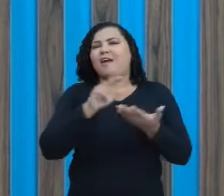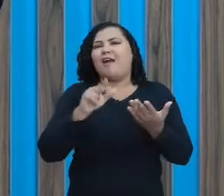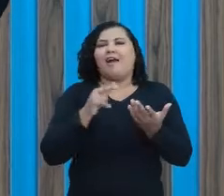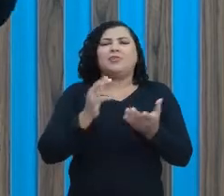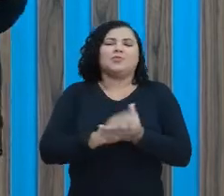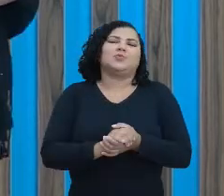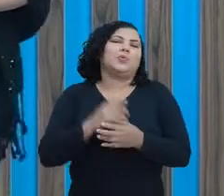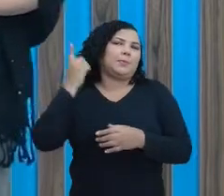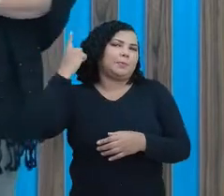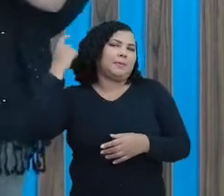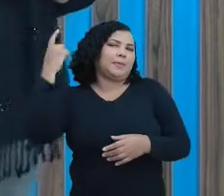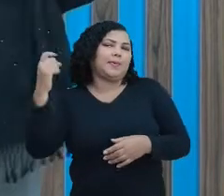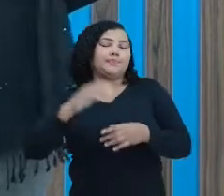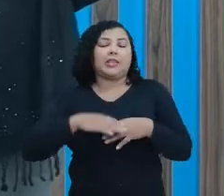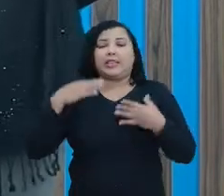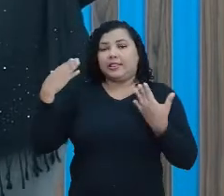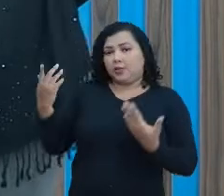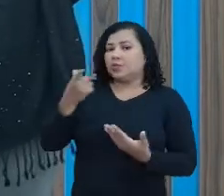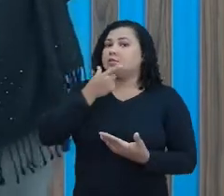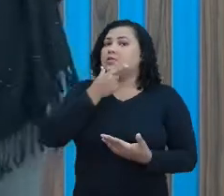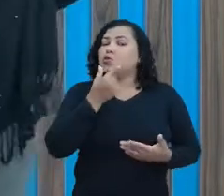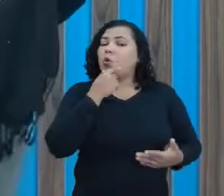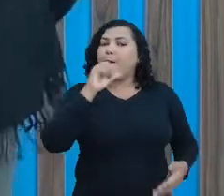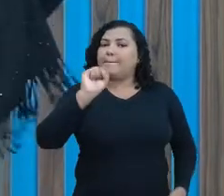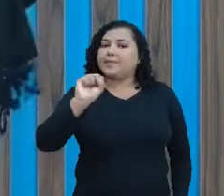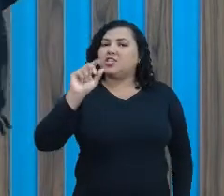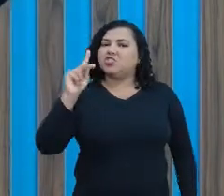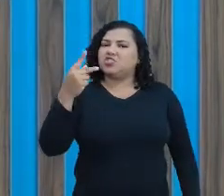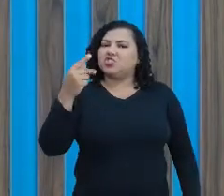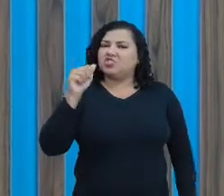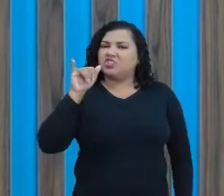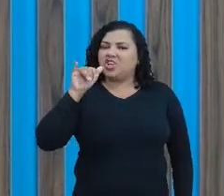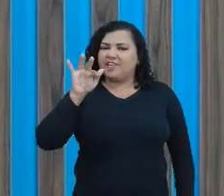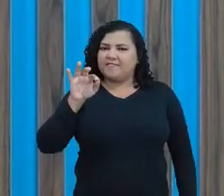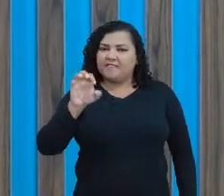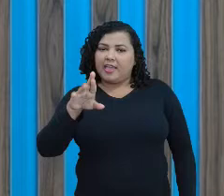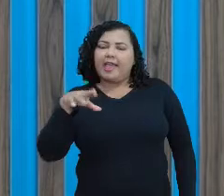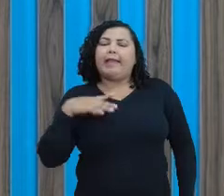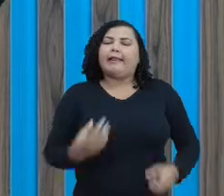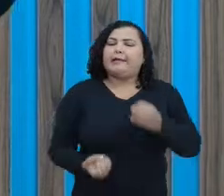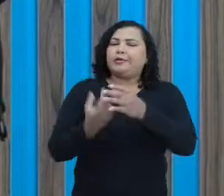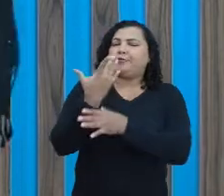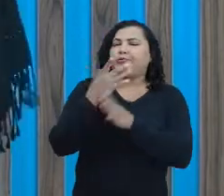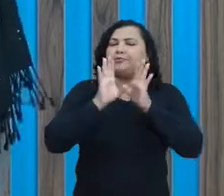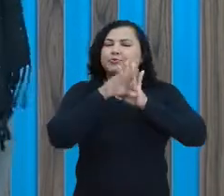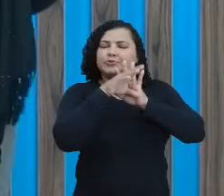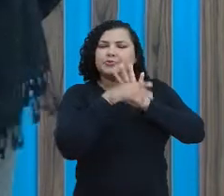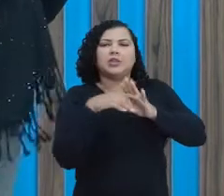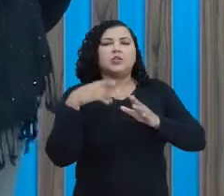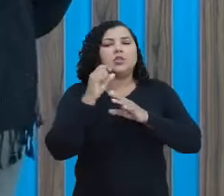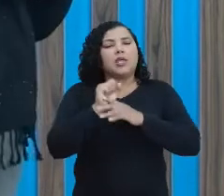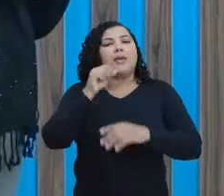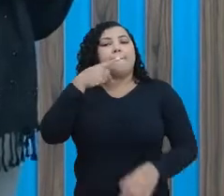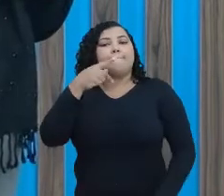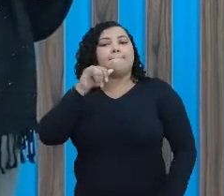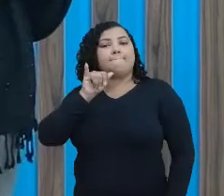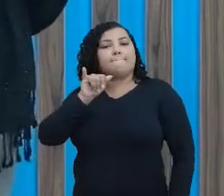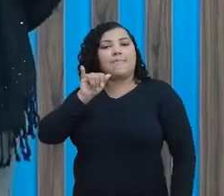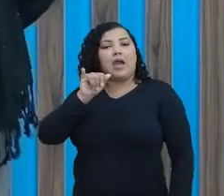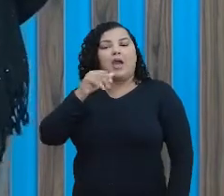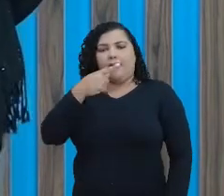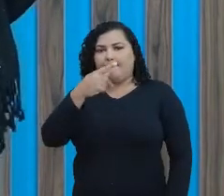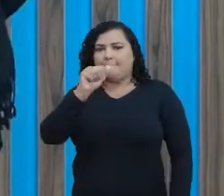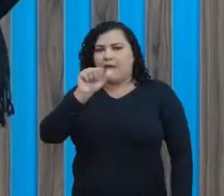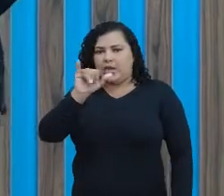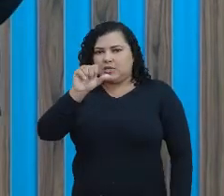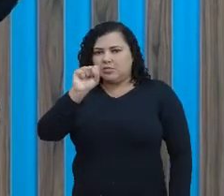o Schaeffer, ele criou, dentro desse seu conceito de paisagem sonora, vários outros termos, né,